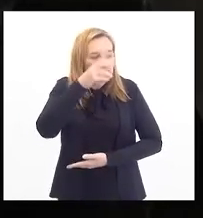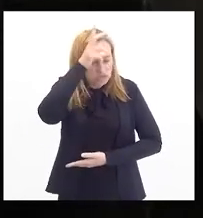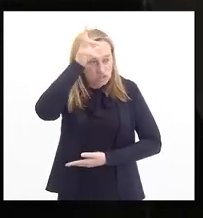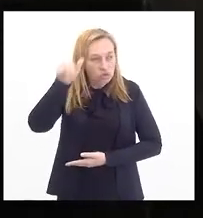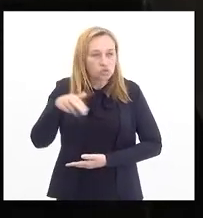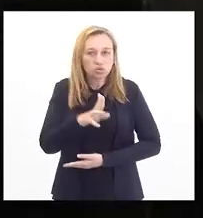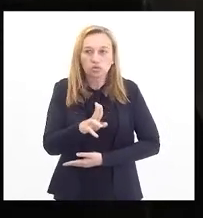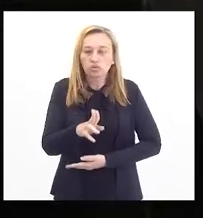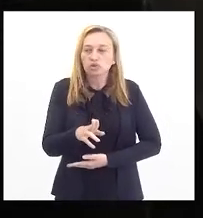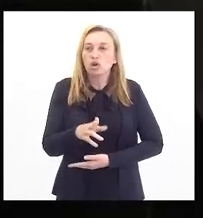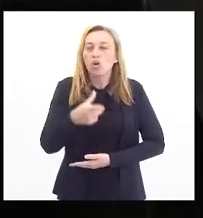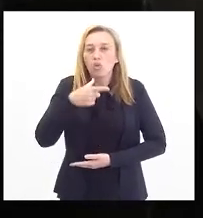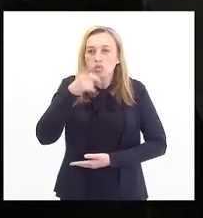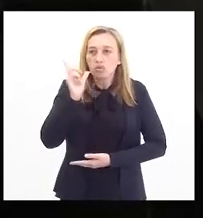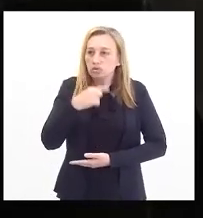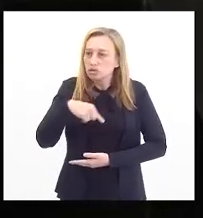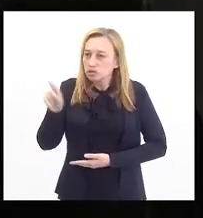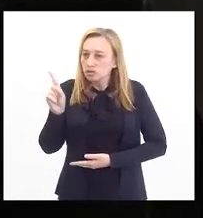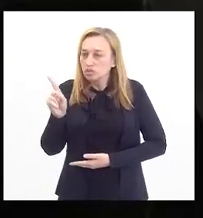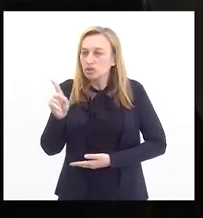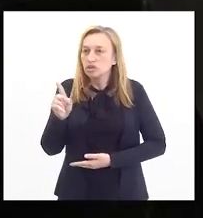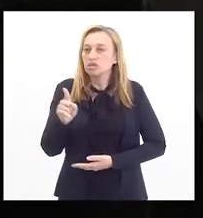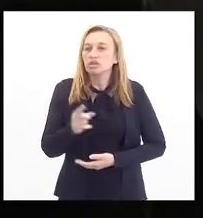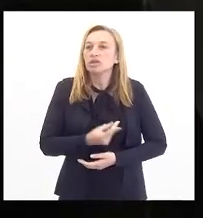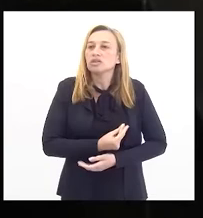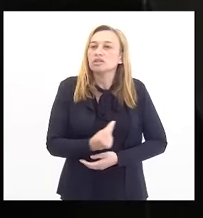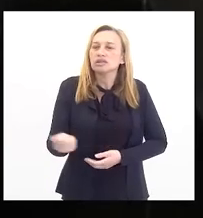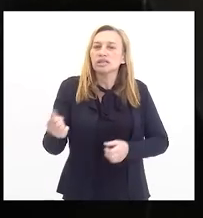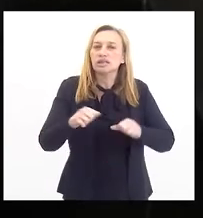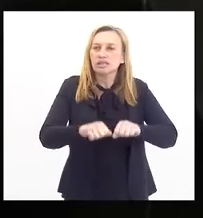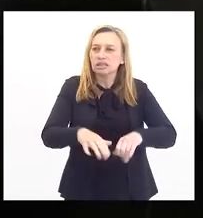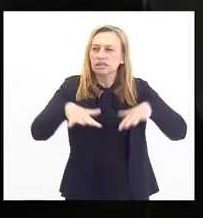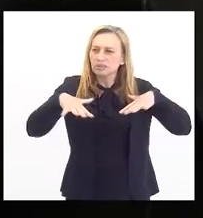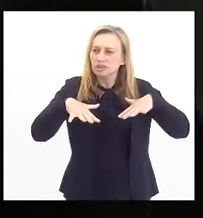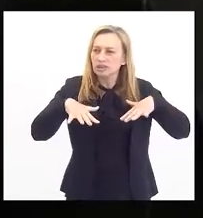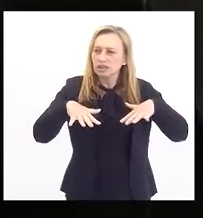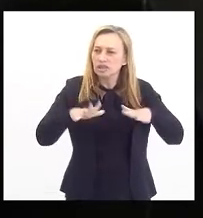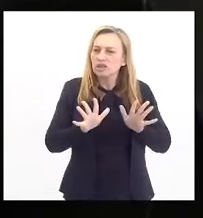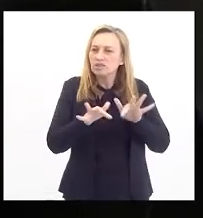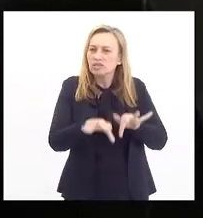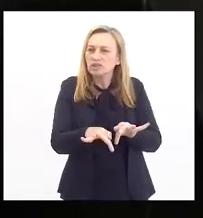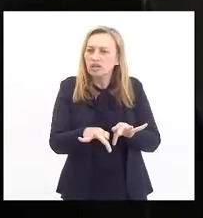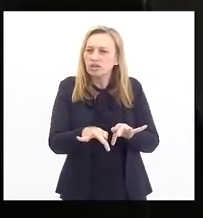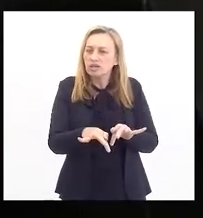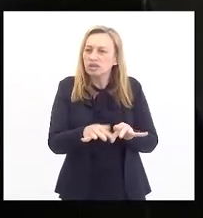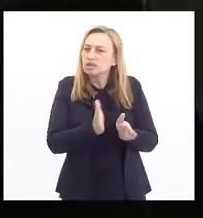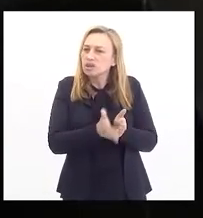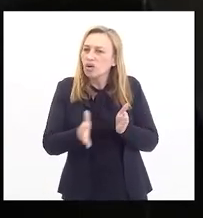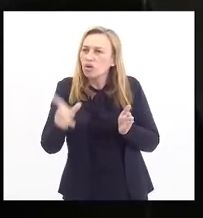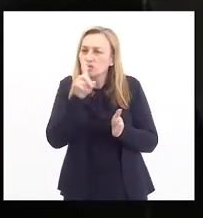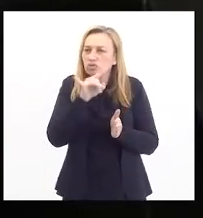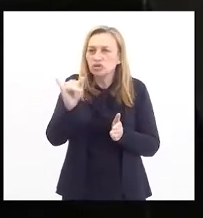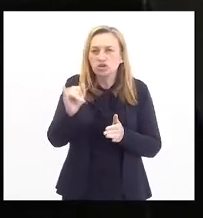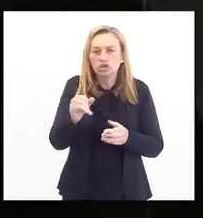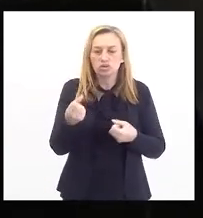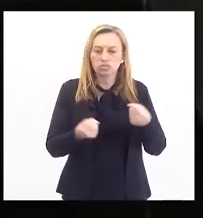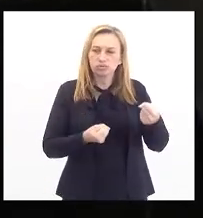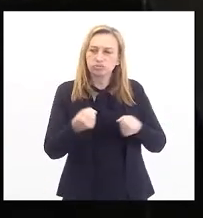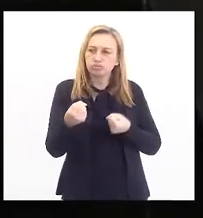fiz questão de ir ontem, sair da sessão um pouquinho antes do final da ordem do dia, peguei a estrada e